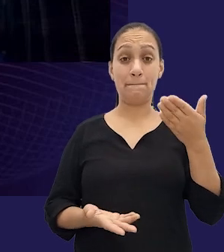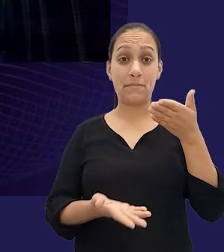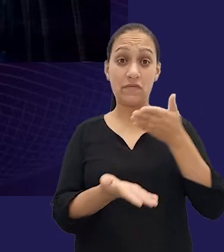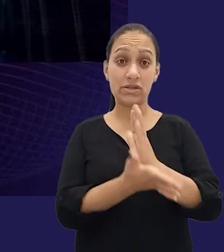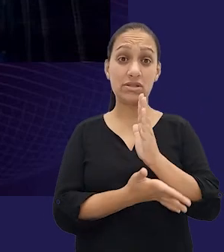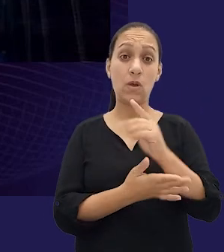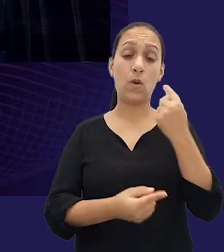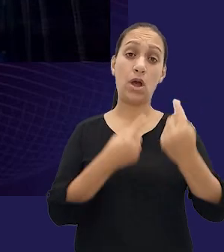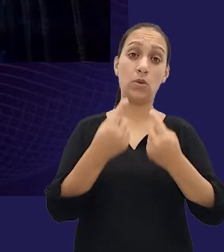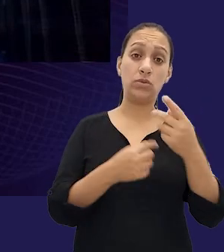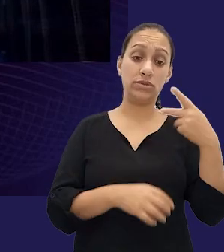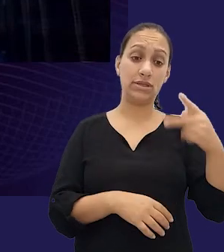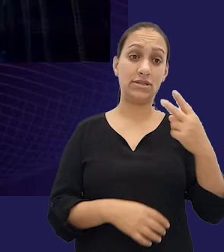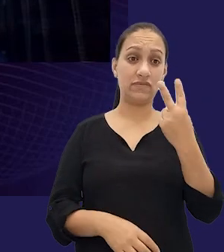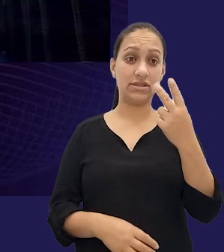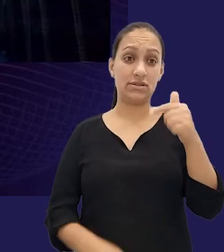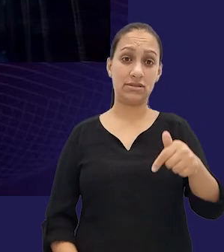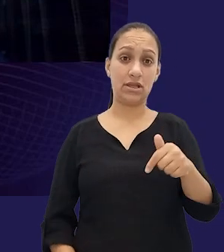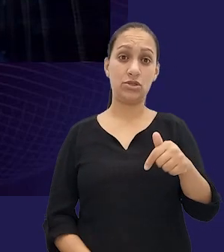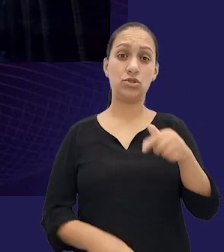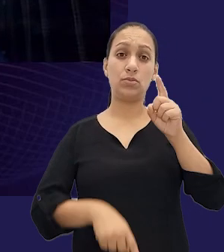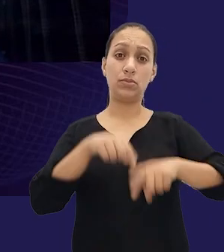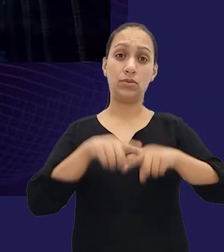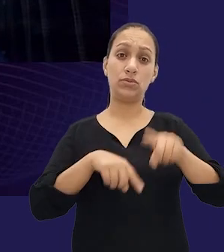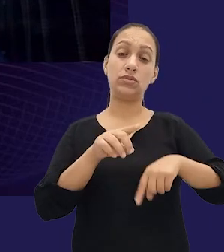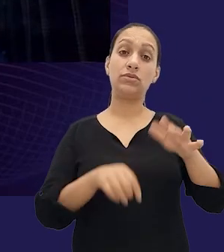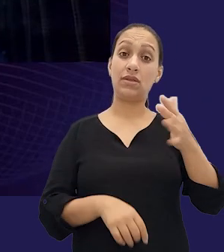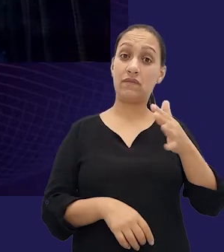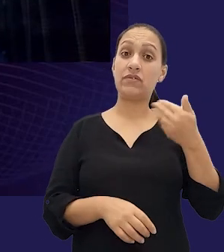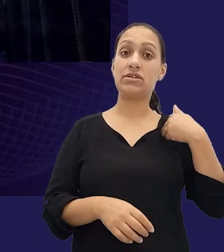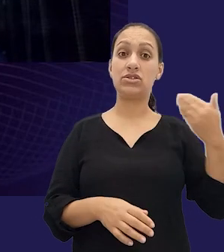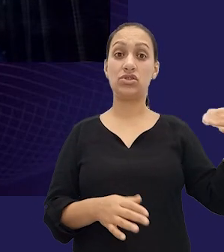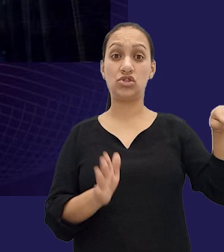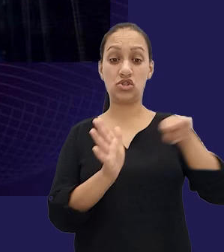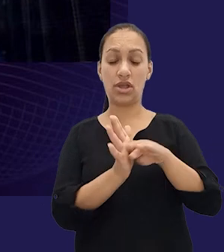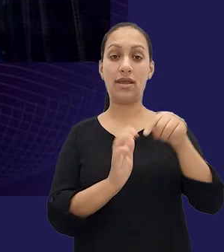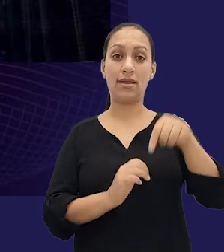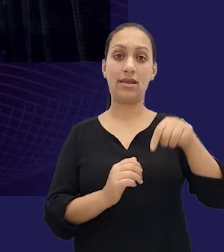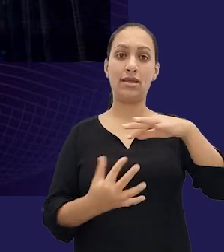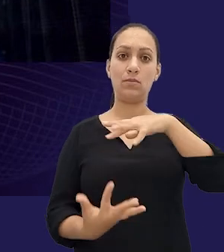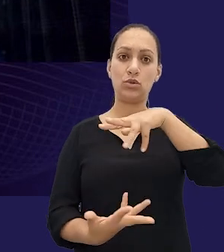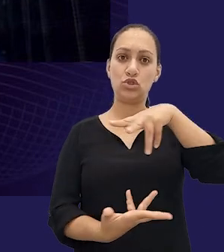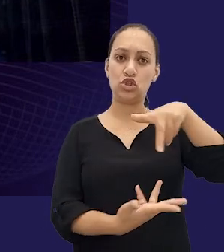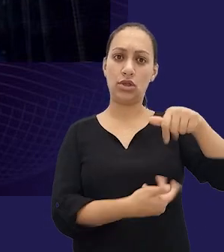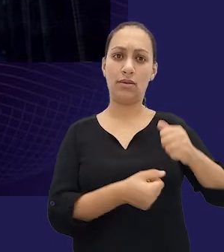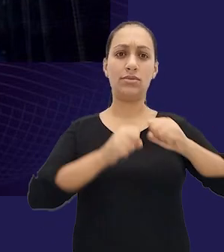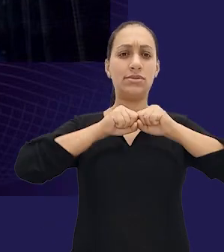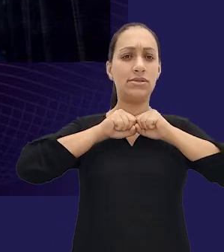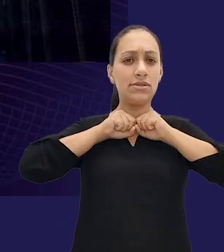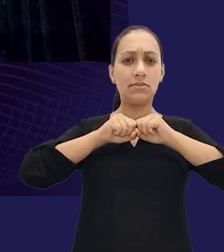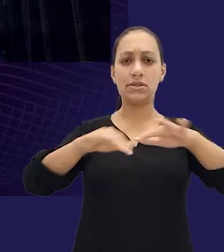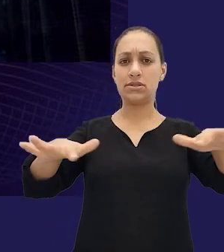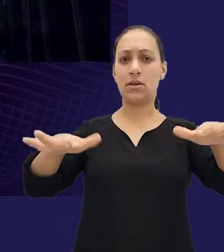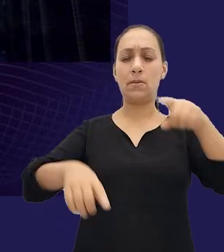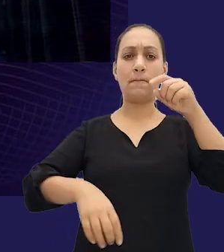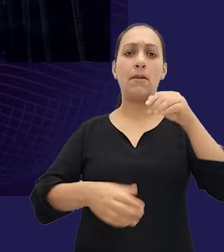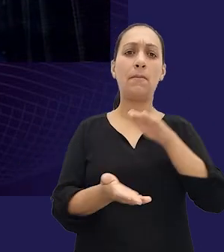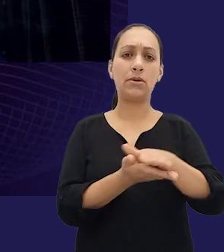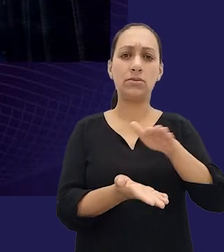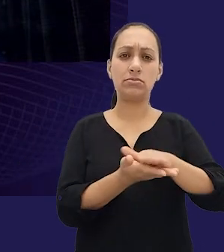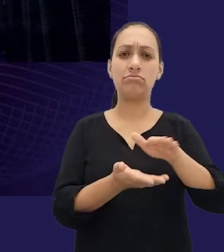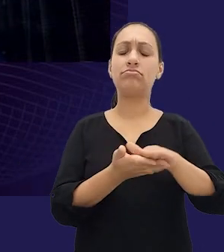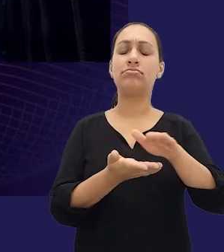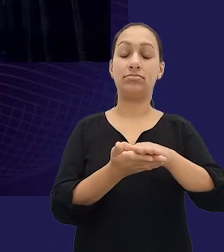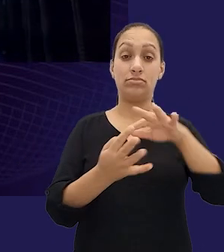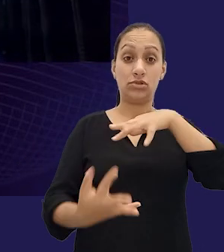de alguns desses 27 produtos, talvez isso acabe chegando, né, em nível mundial, uma distribuição mundial, uma produção mundial, porque